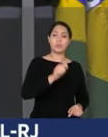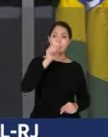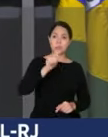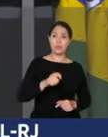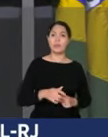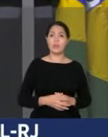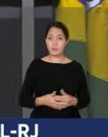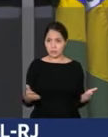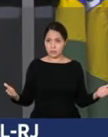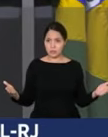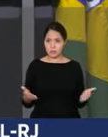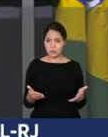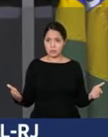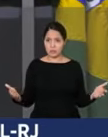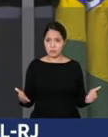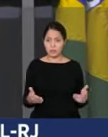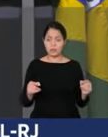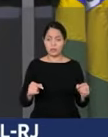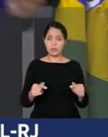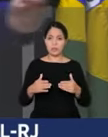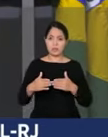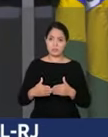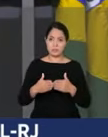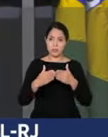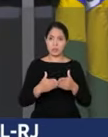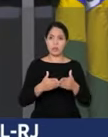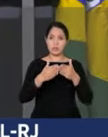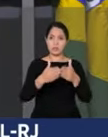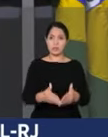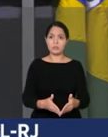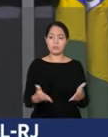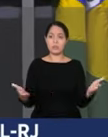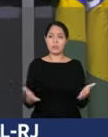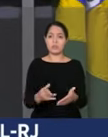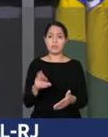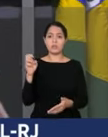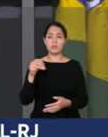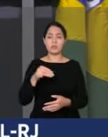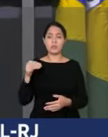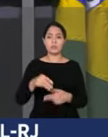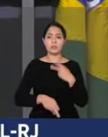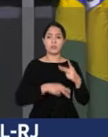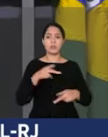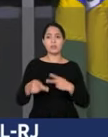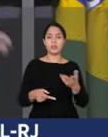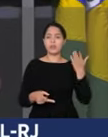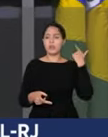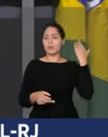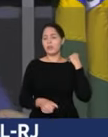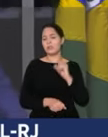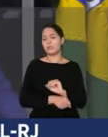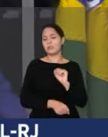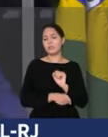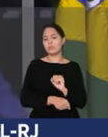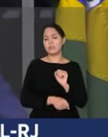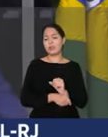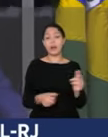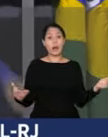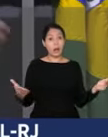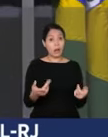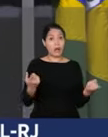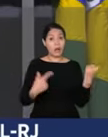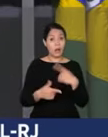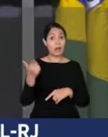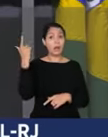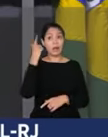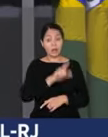era um percurso feito por balsas, e agora, menos de 5 minutos, aquela população que tanto aguardava essa obra, agora consegue fazer